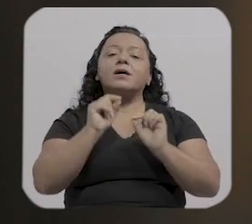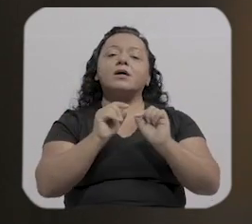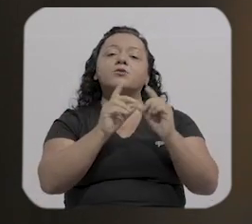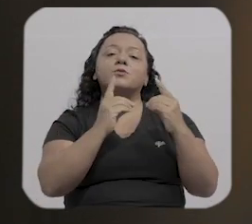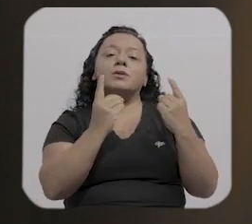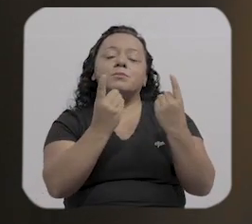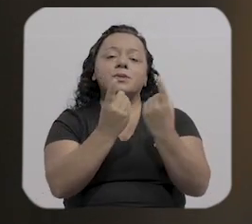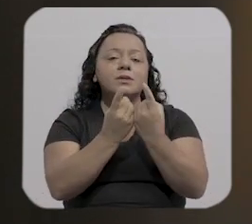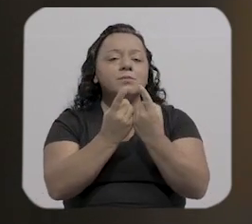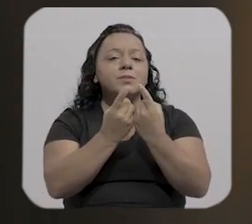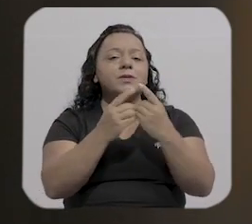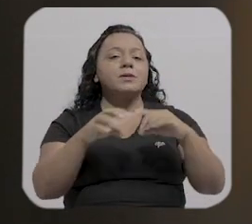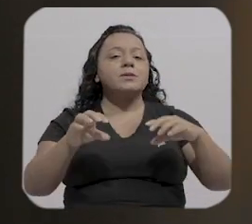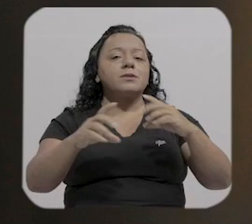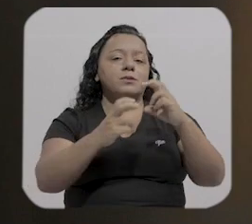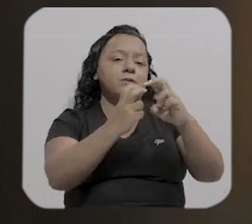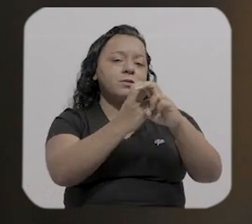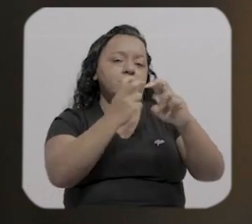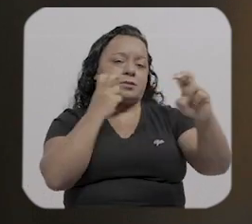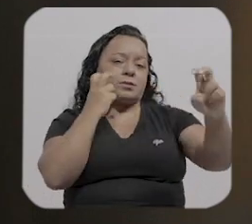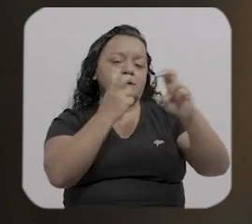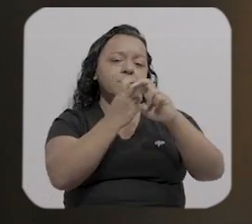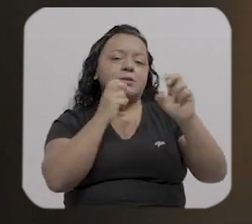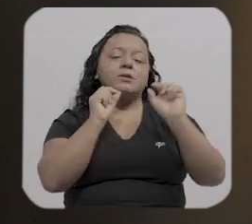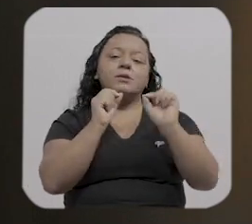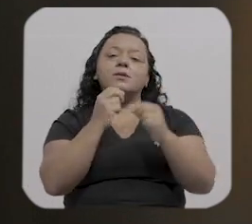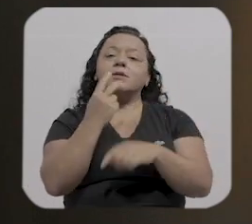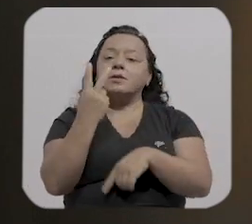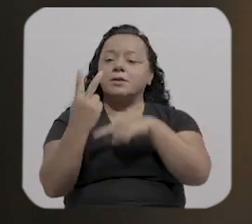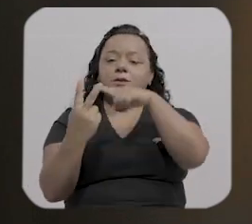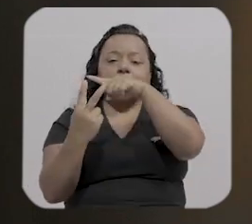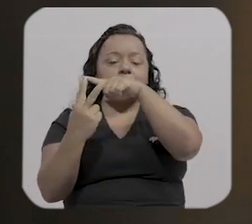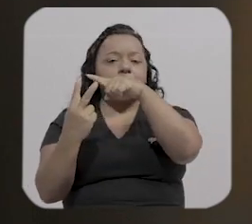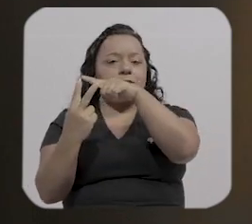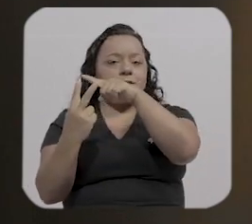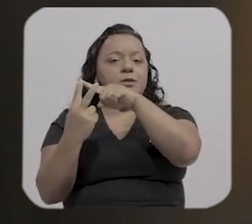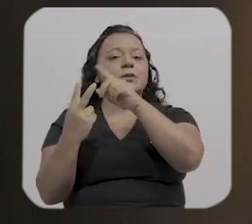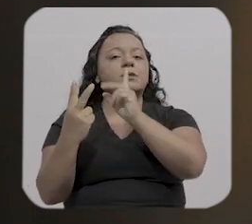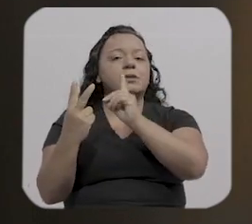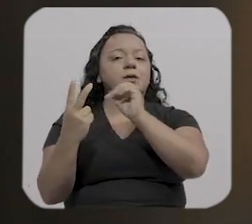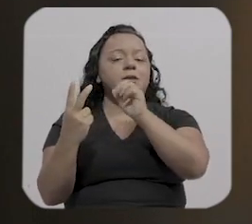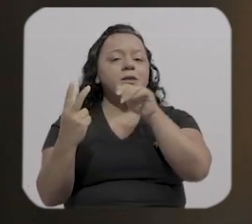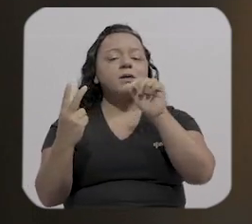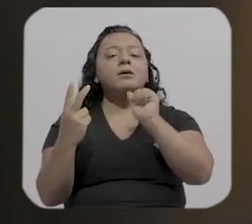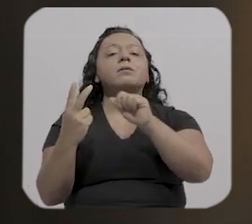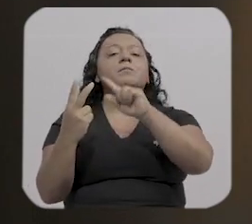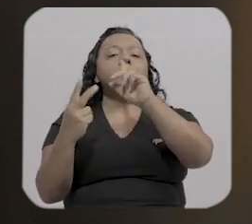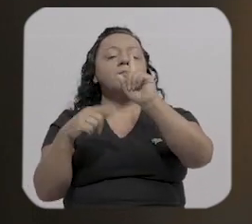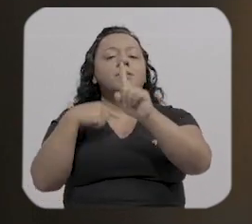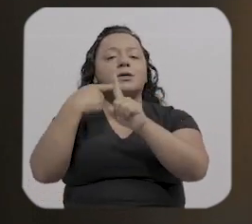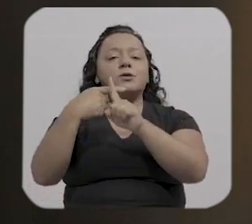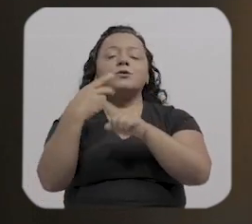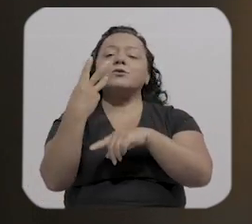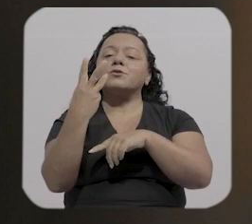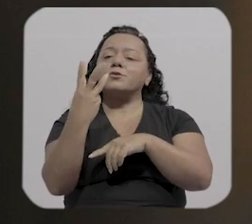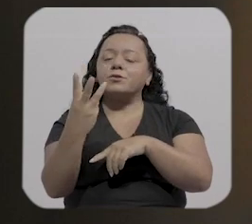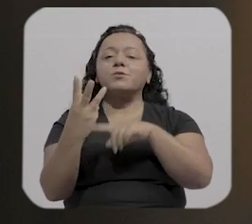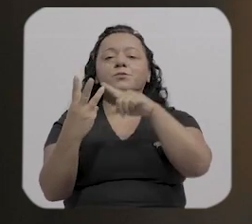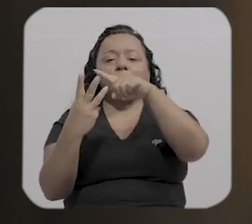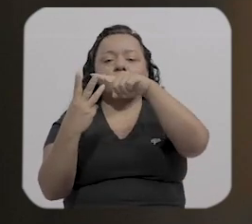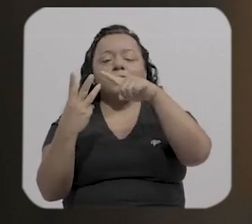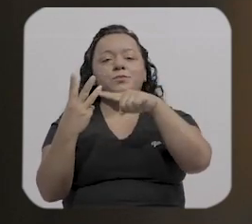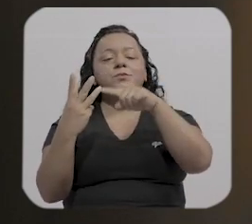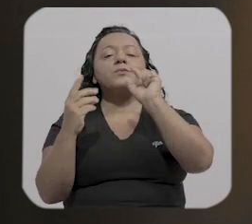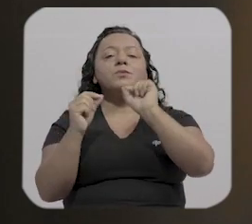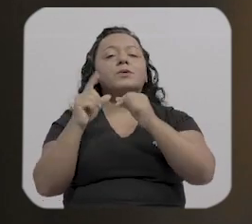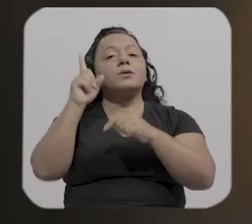Departamento de Engenharia, que é muito claro, Dana Merrill e mais 2 fotógrafos sendo contratados pela empresa de